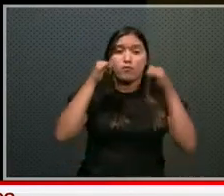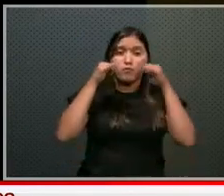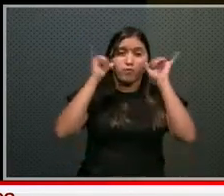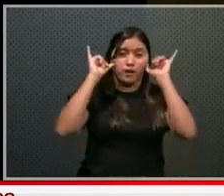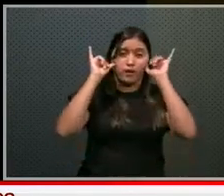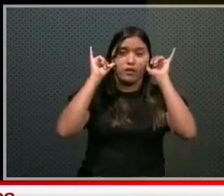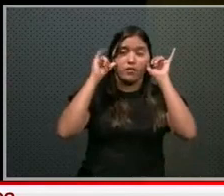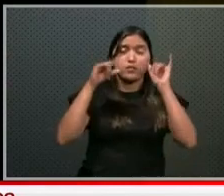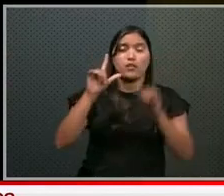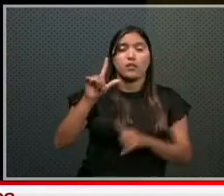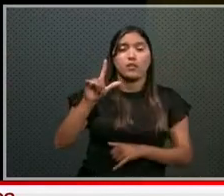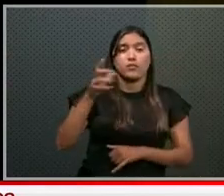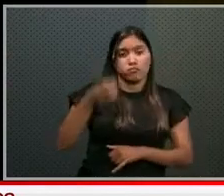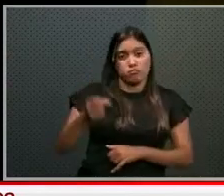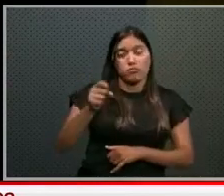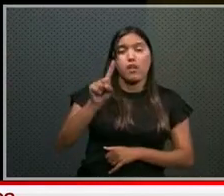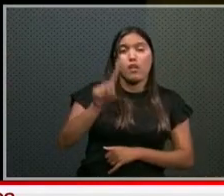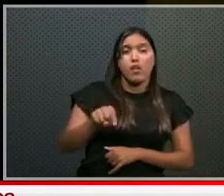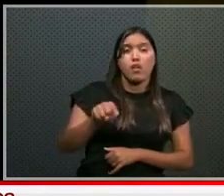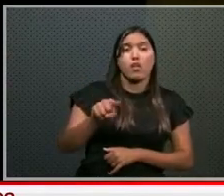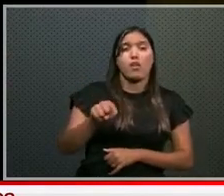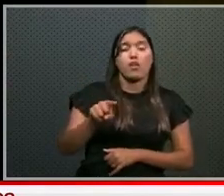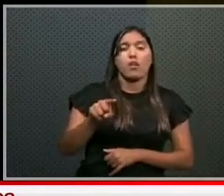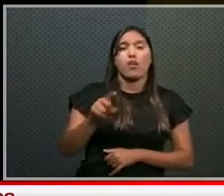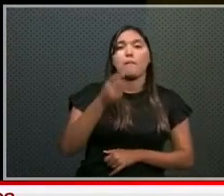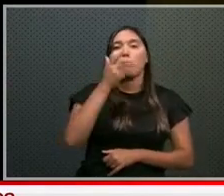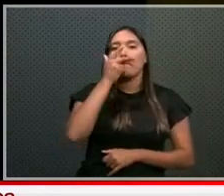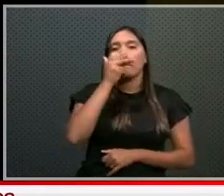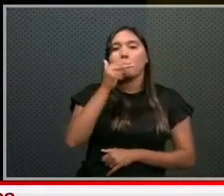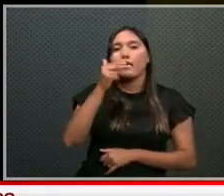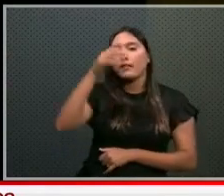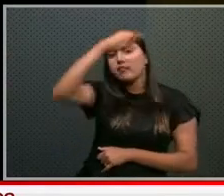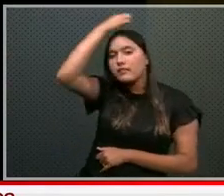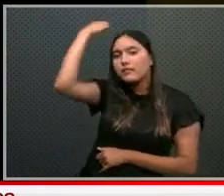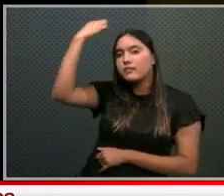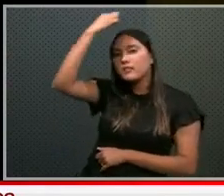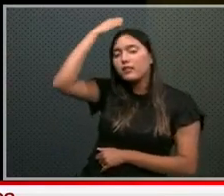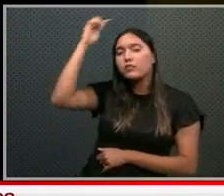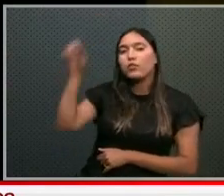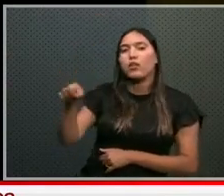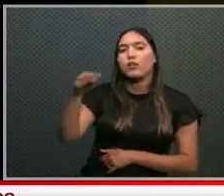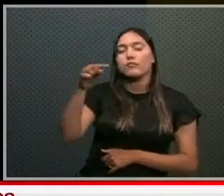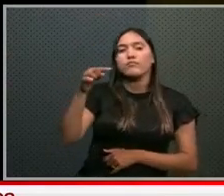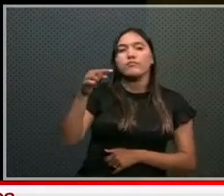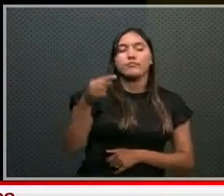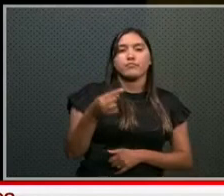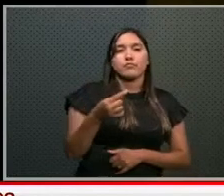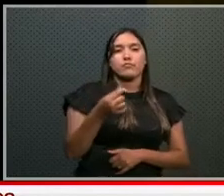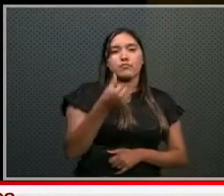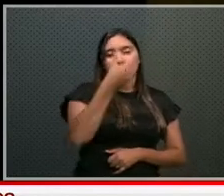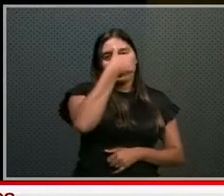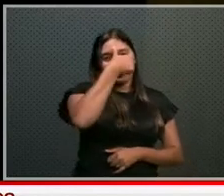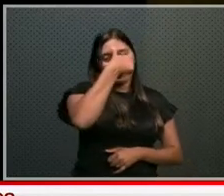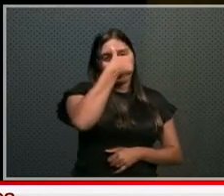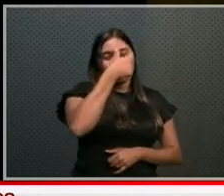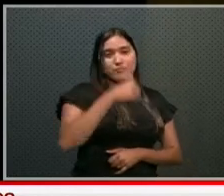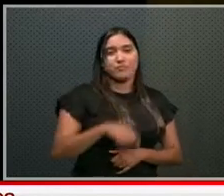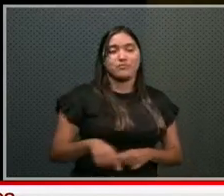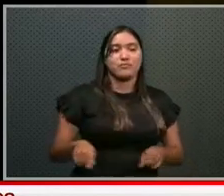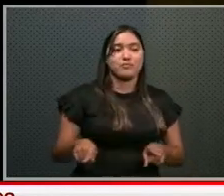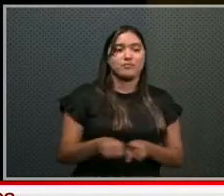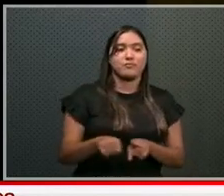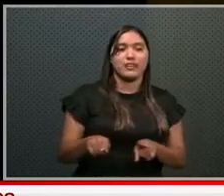sagrado a lá os indianos e não deveria ser isso nesse mesmo Estado do Pará nós